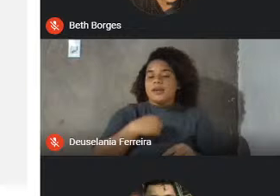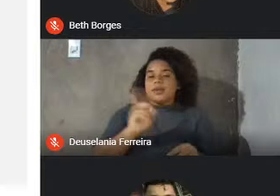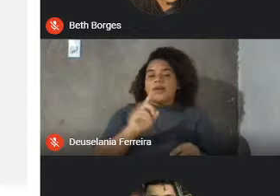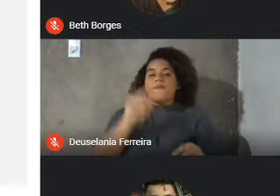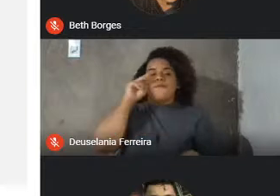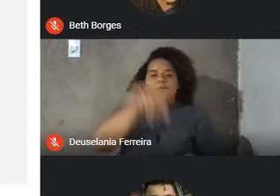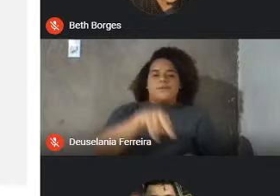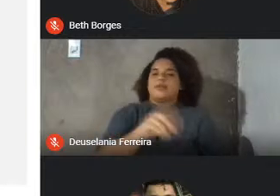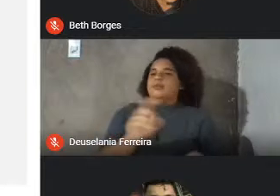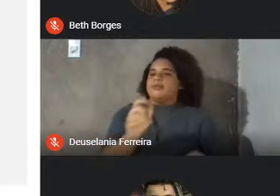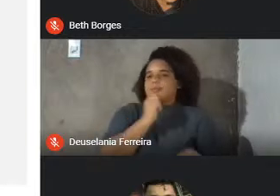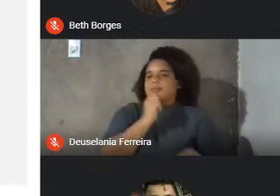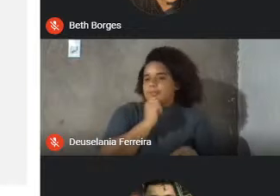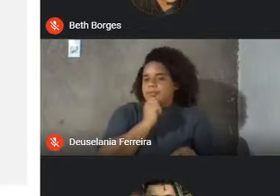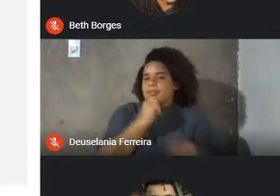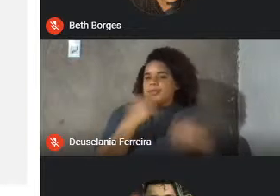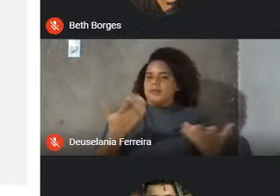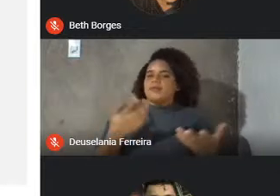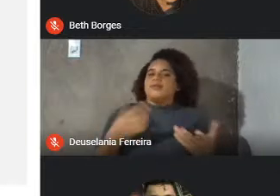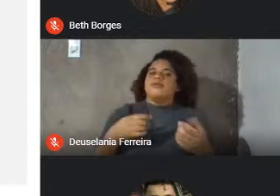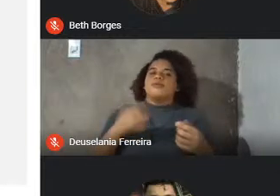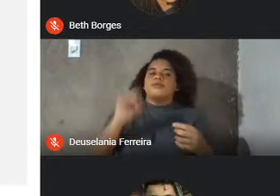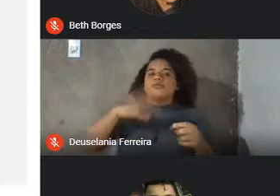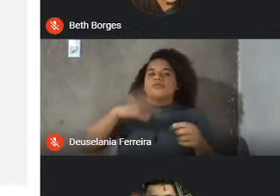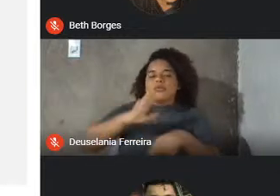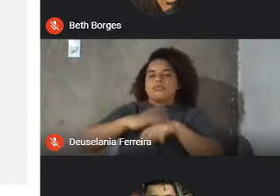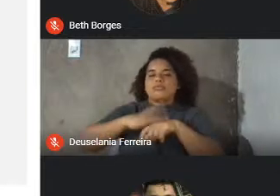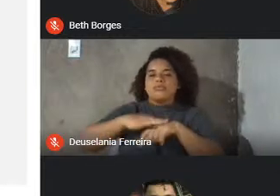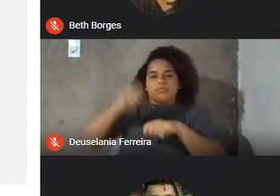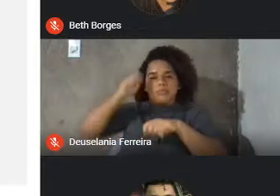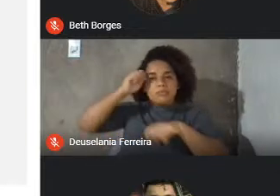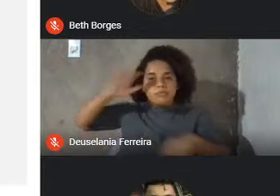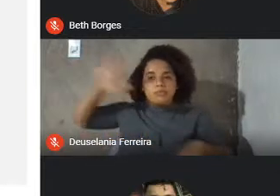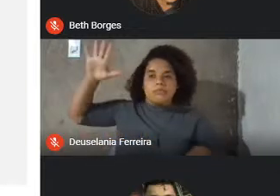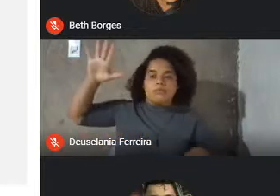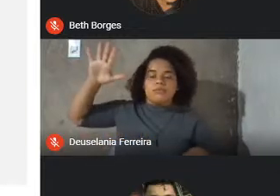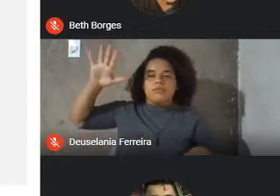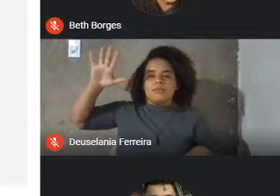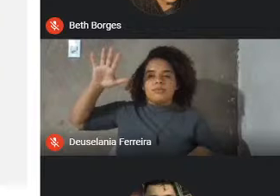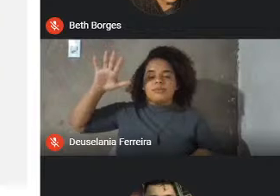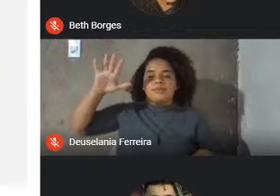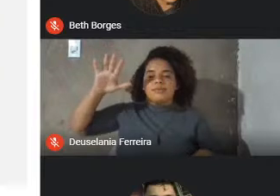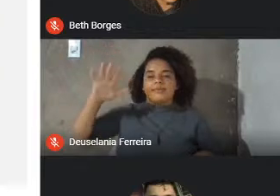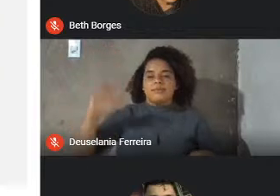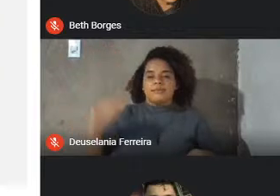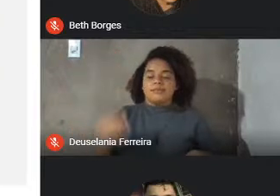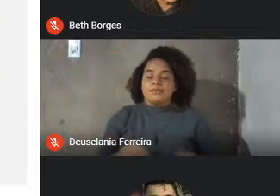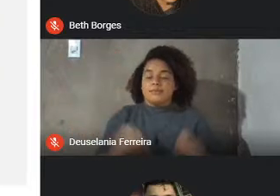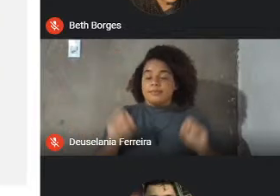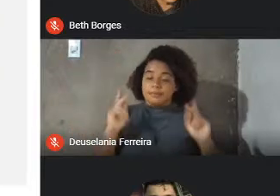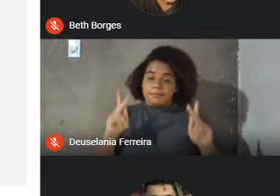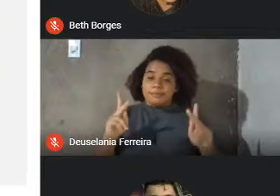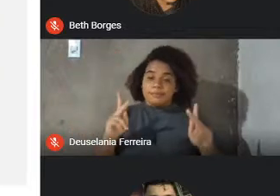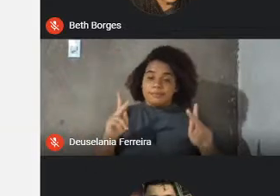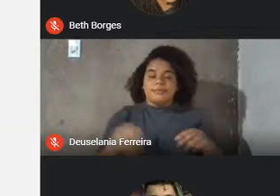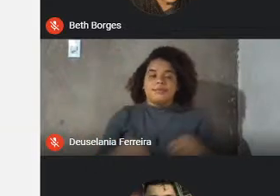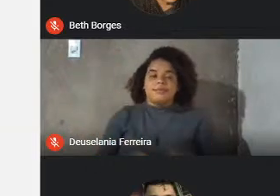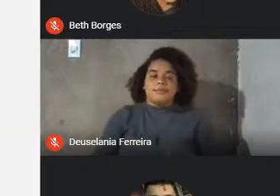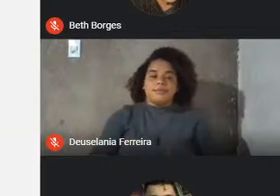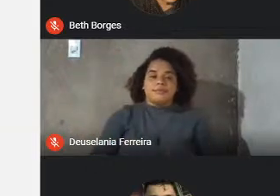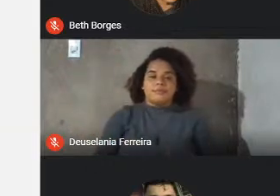formular essa imagem para ter uma representação mental através da imaginação. Tá? Pode passar,